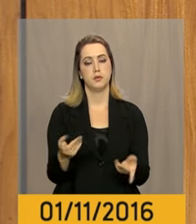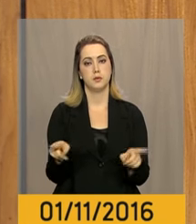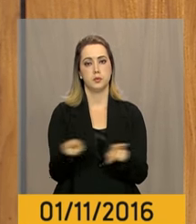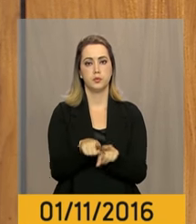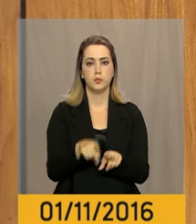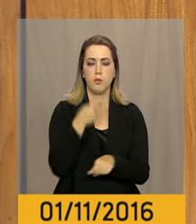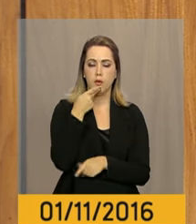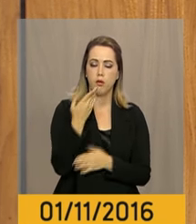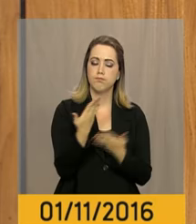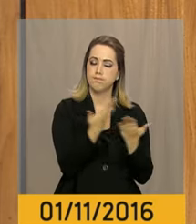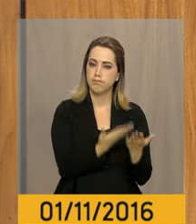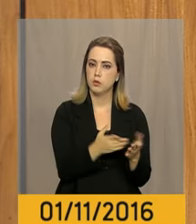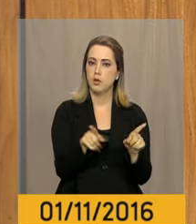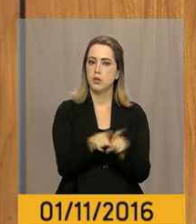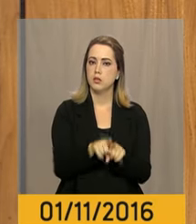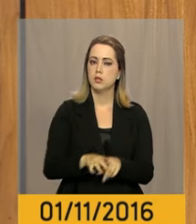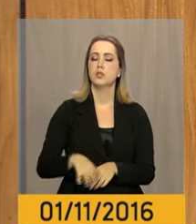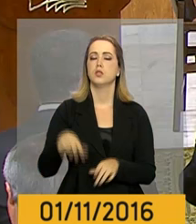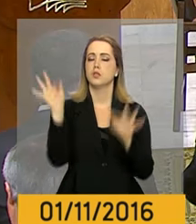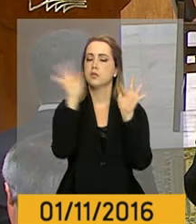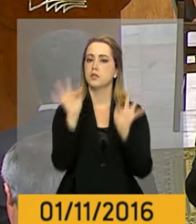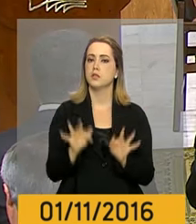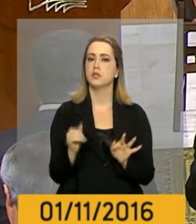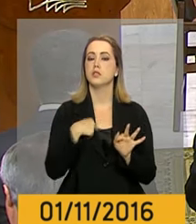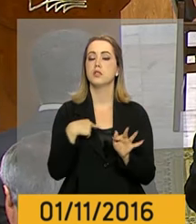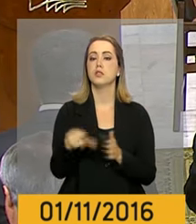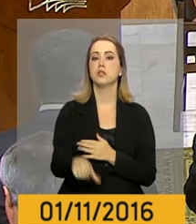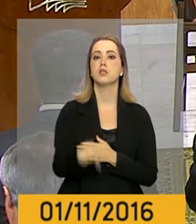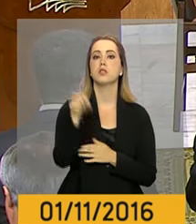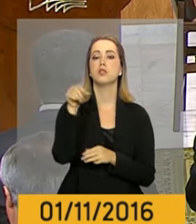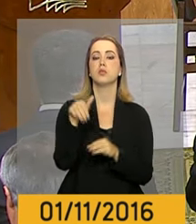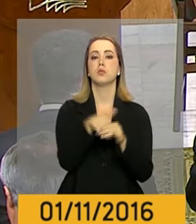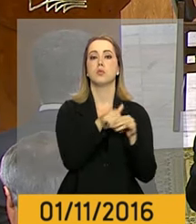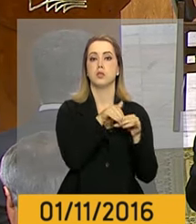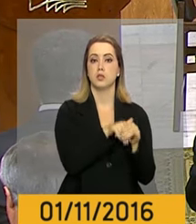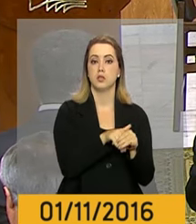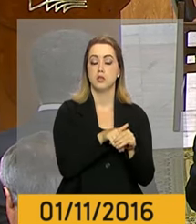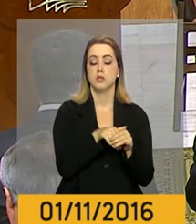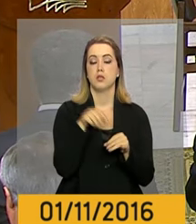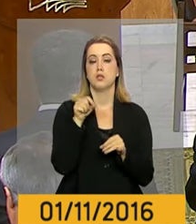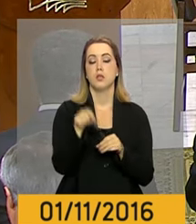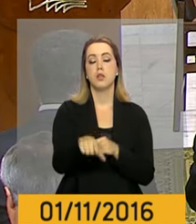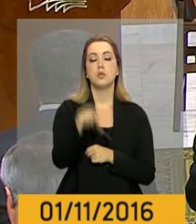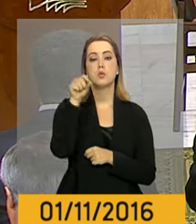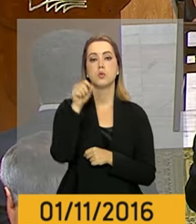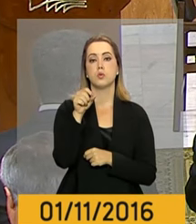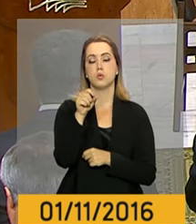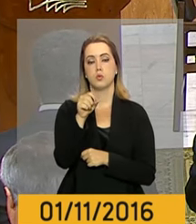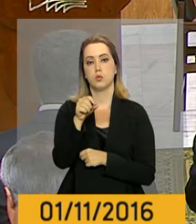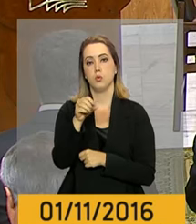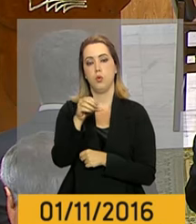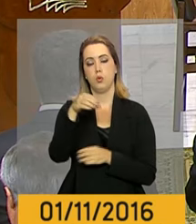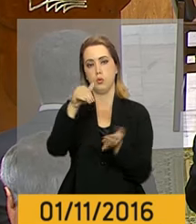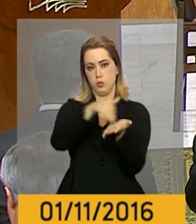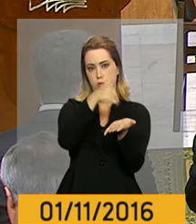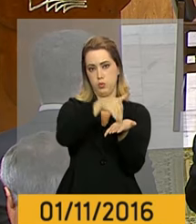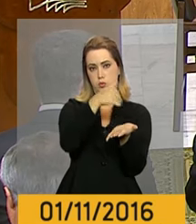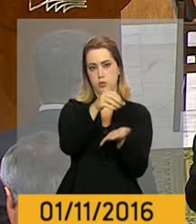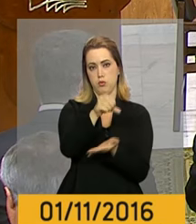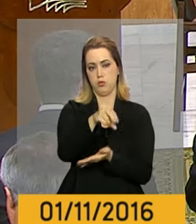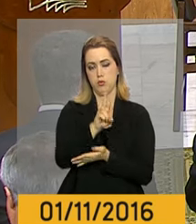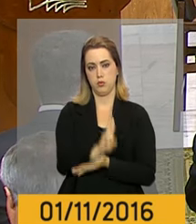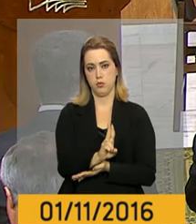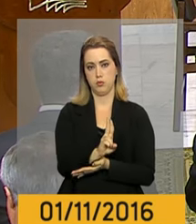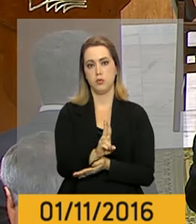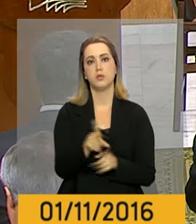nossa satisfação pela eleição do secretário da ONU, Antônio Gutérres, que também